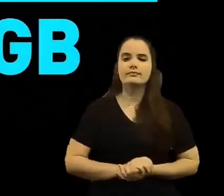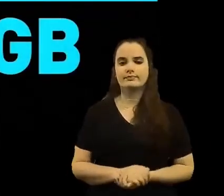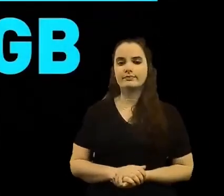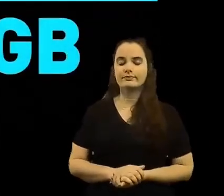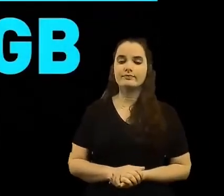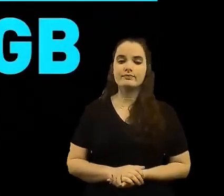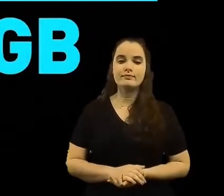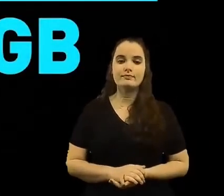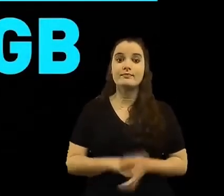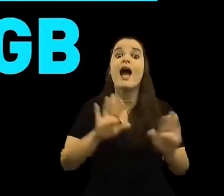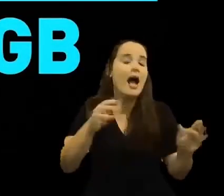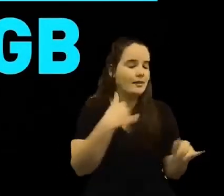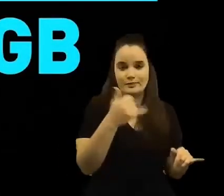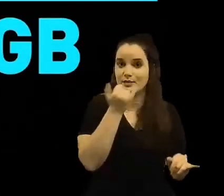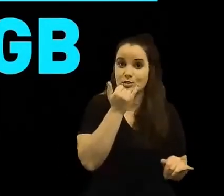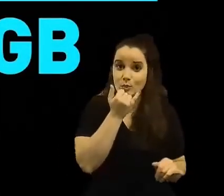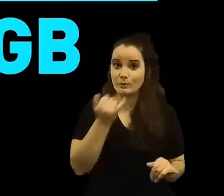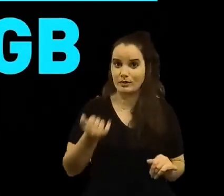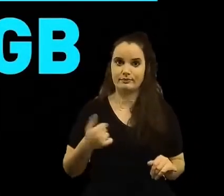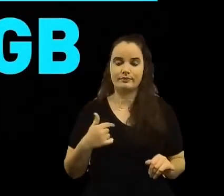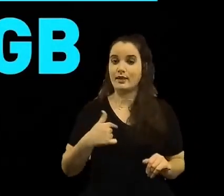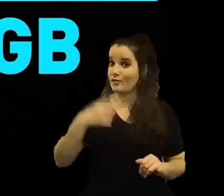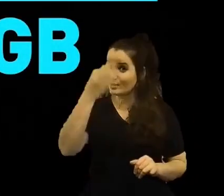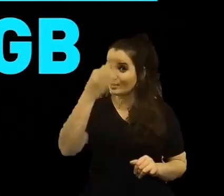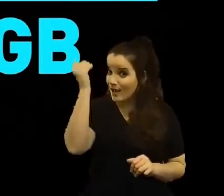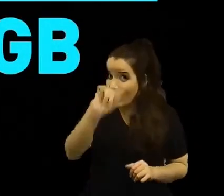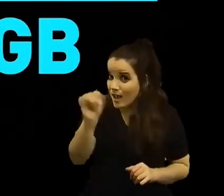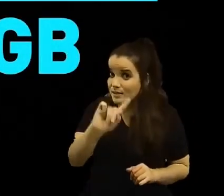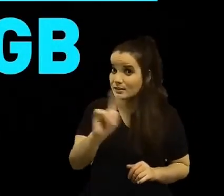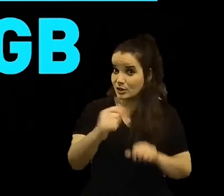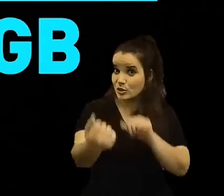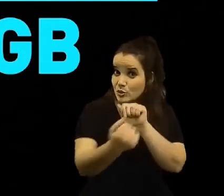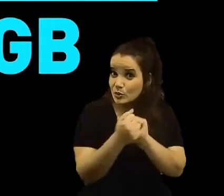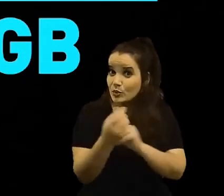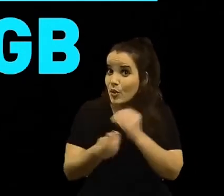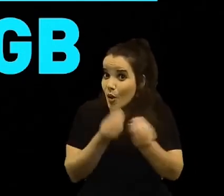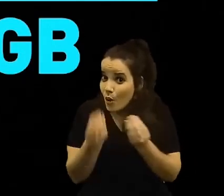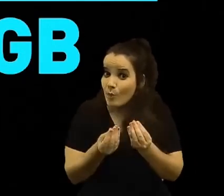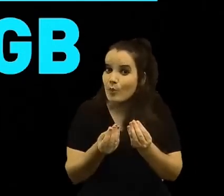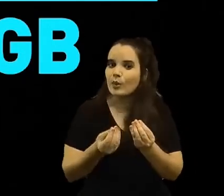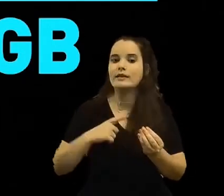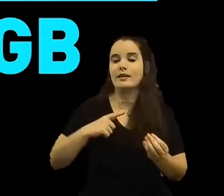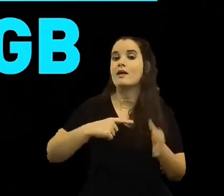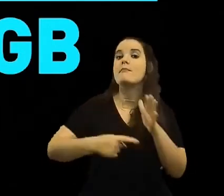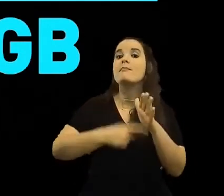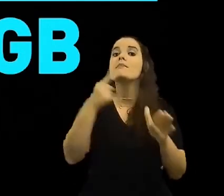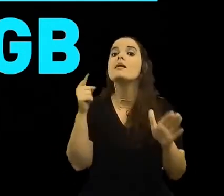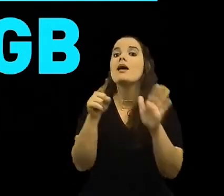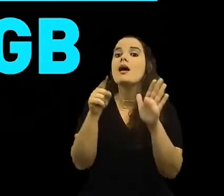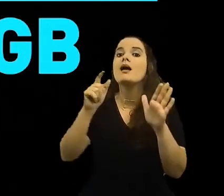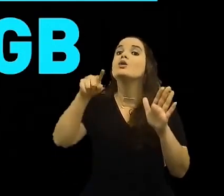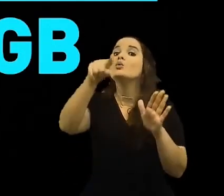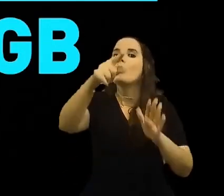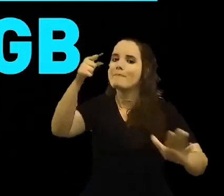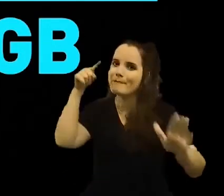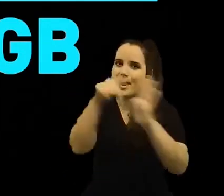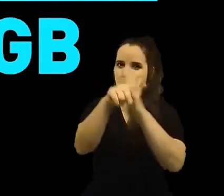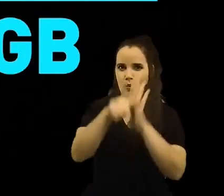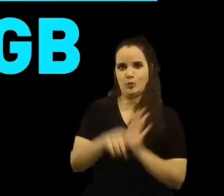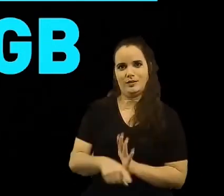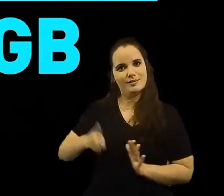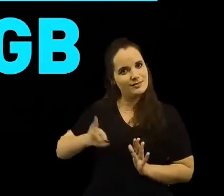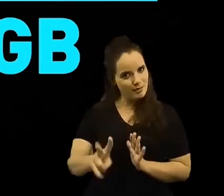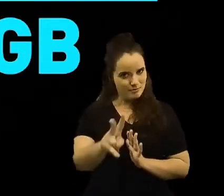E não esquece, para começarmos essa jornada juntos, aqui vai a primeira lição. Faça perguntas. Sempre. Obrigada por ter